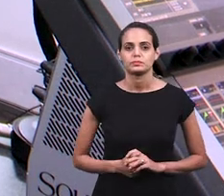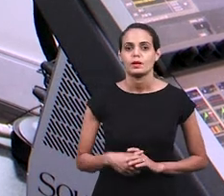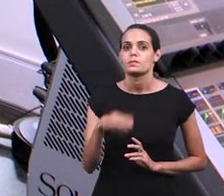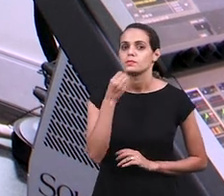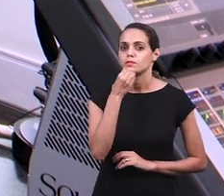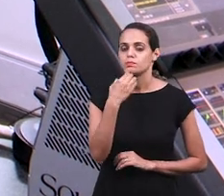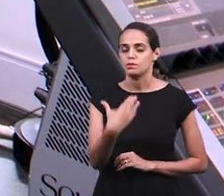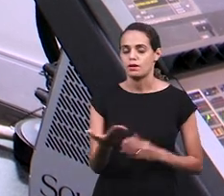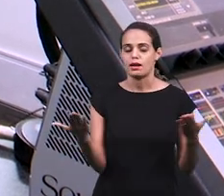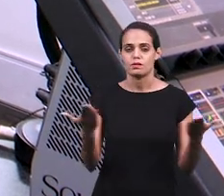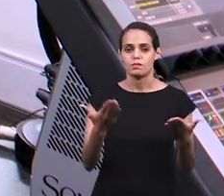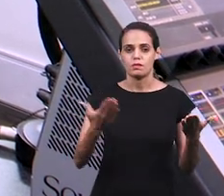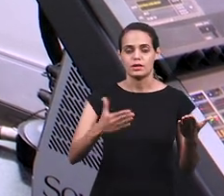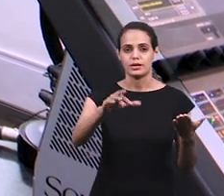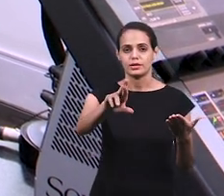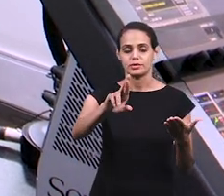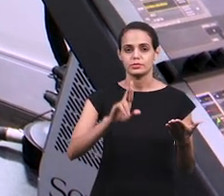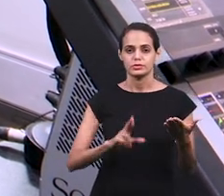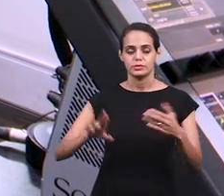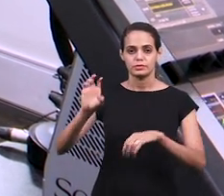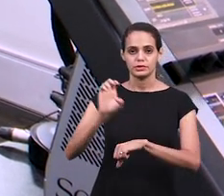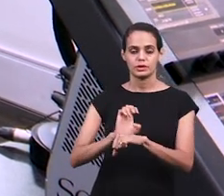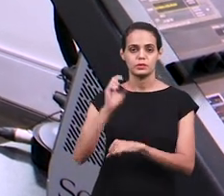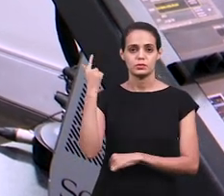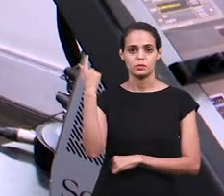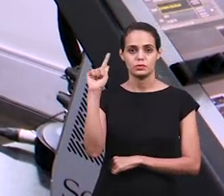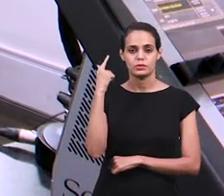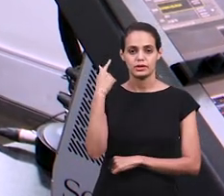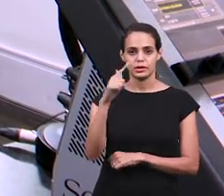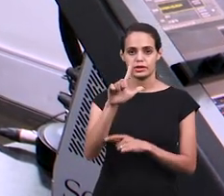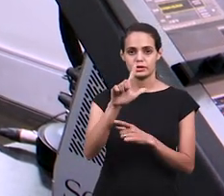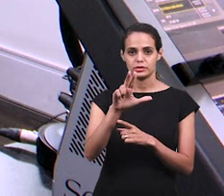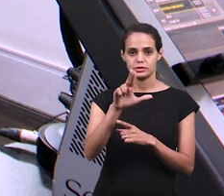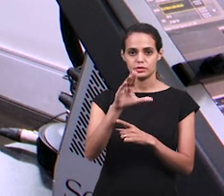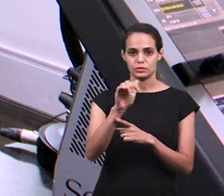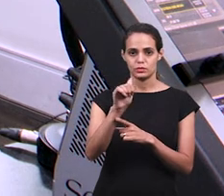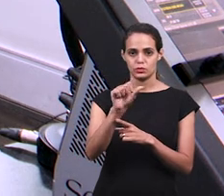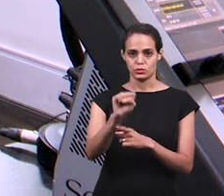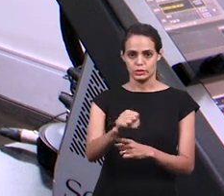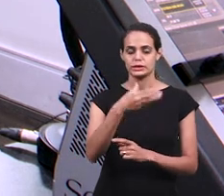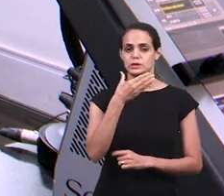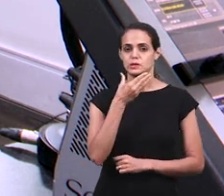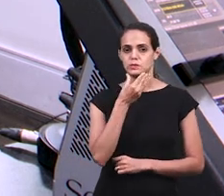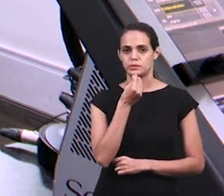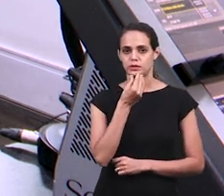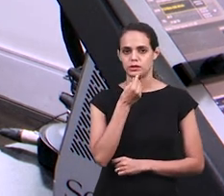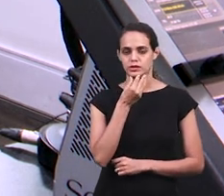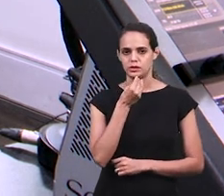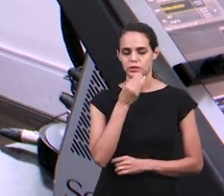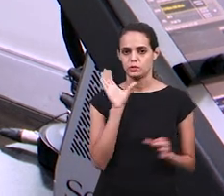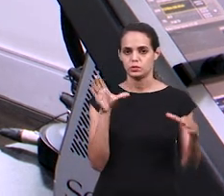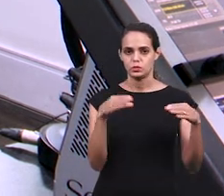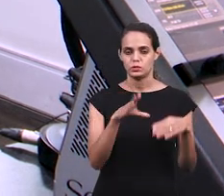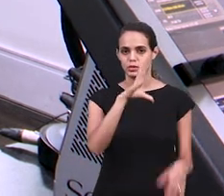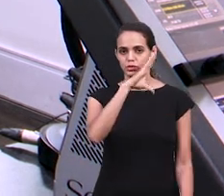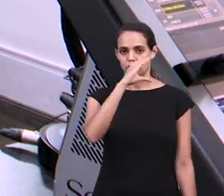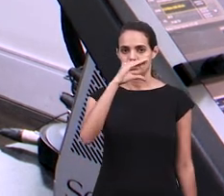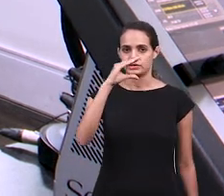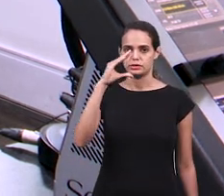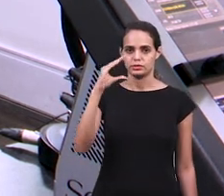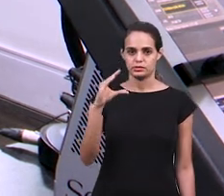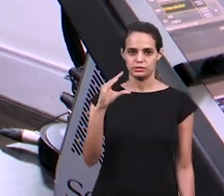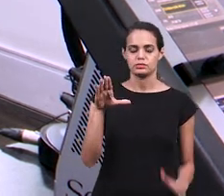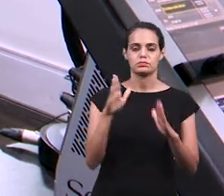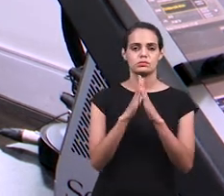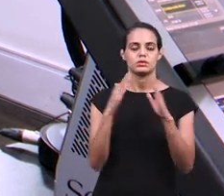vamos receber lá do estado de Goiás, e nós vamos receber do nosso irmão Lucas. O Lucas, ele pertence à classe de adolescentes